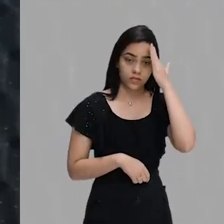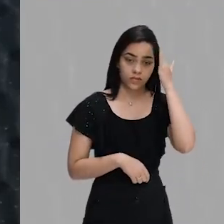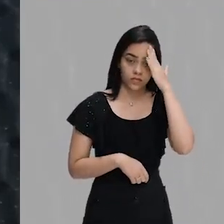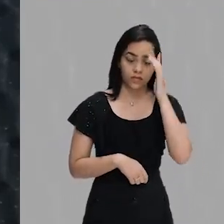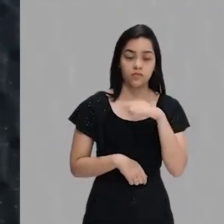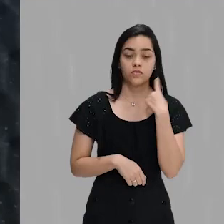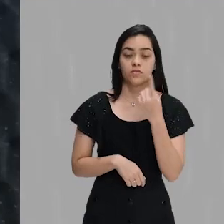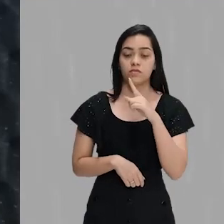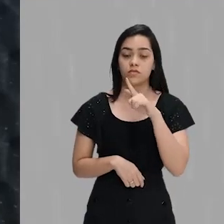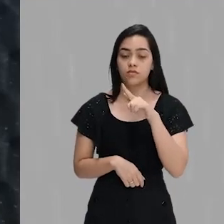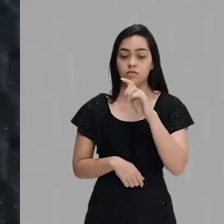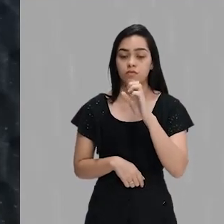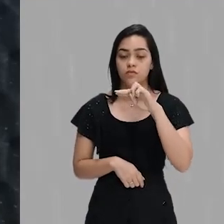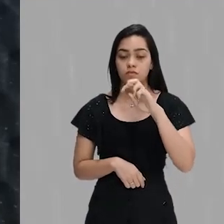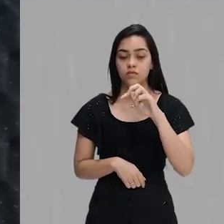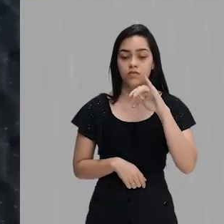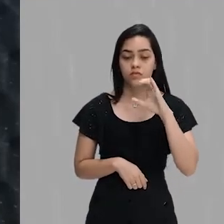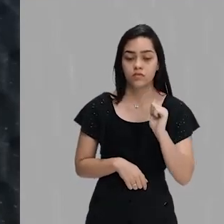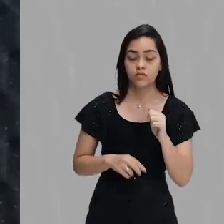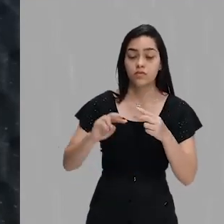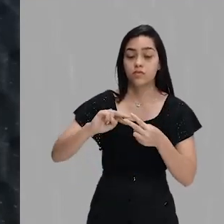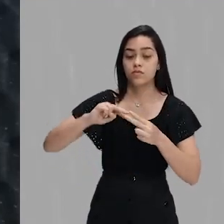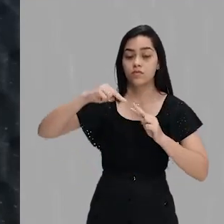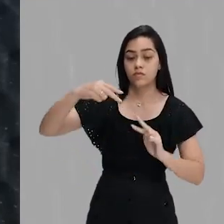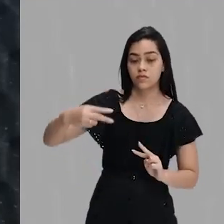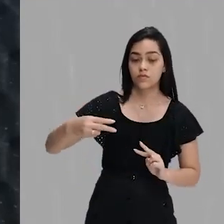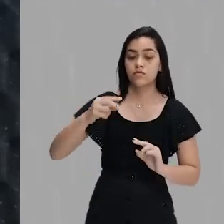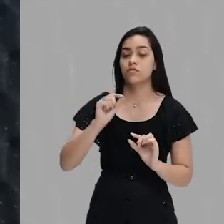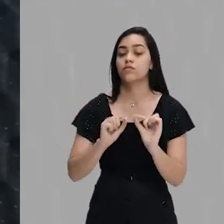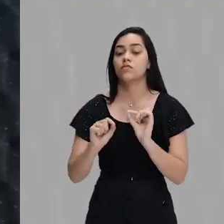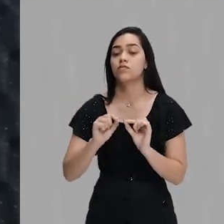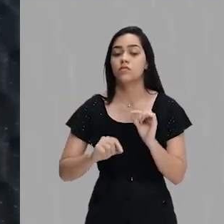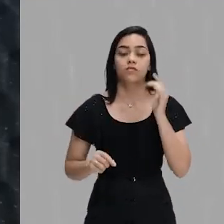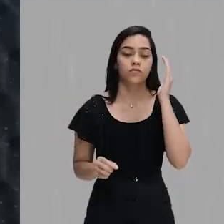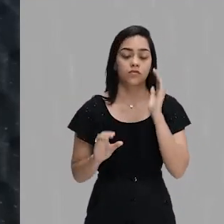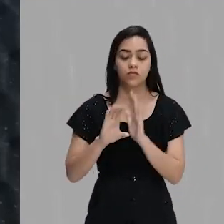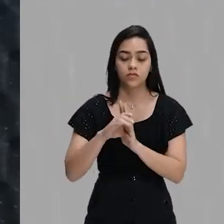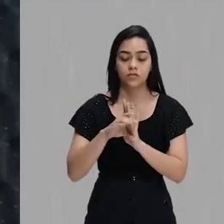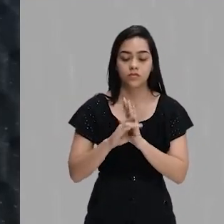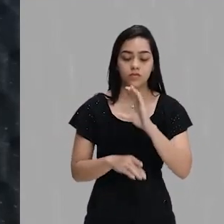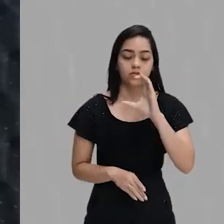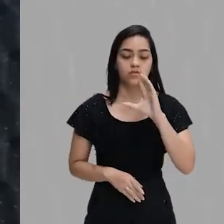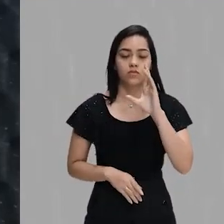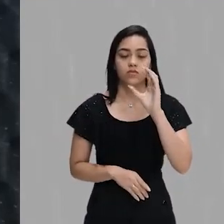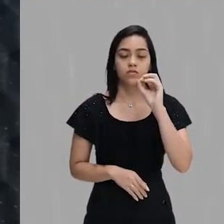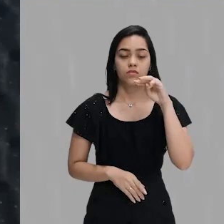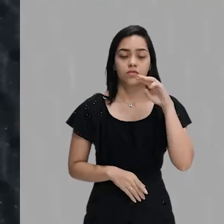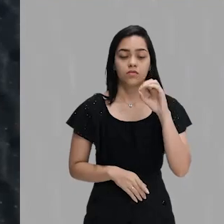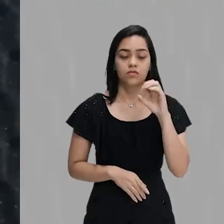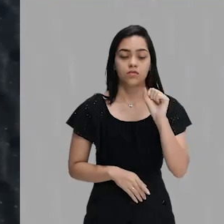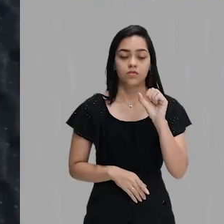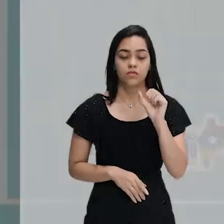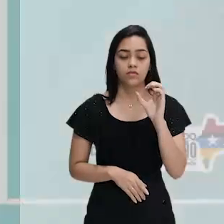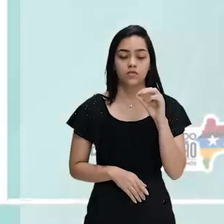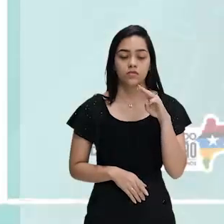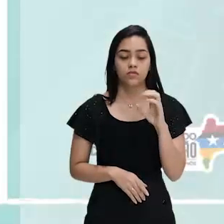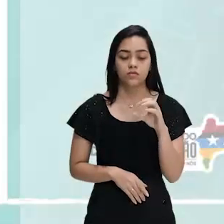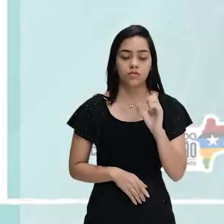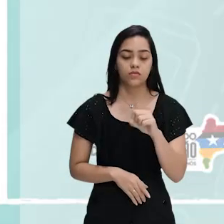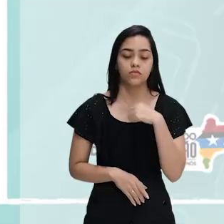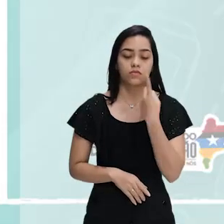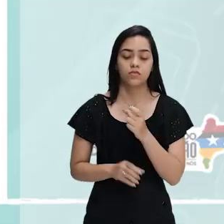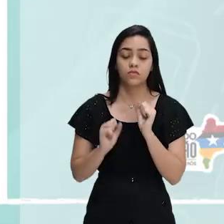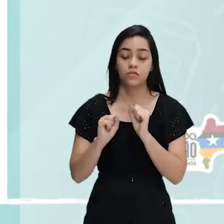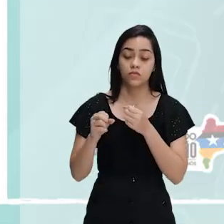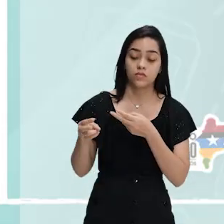aqui da genética, né, é o conceito de cromossomo. A maneira como nós podemos